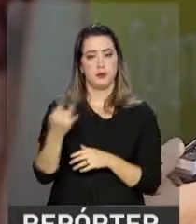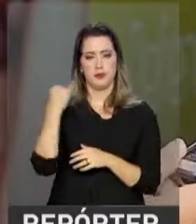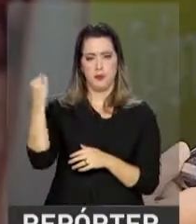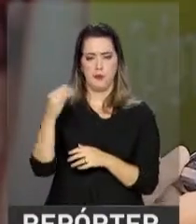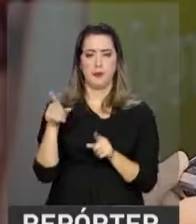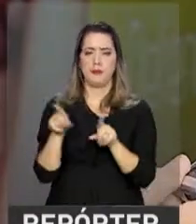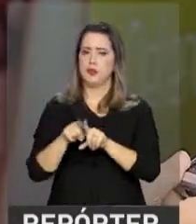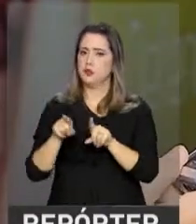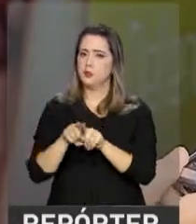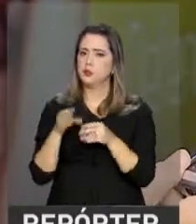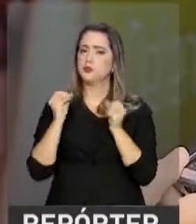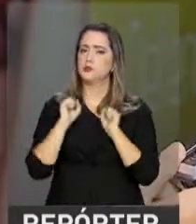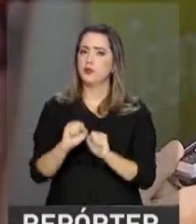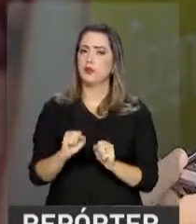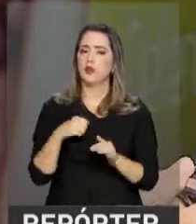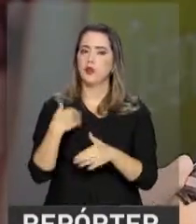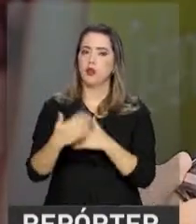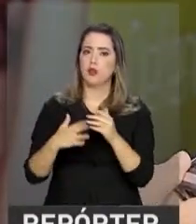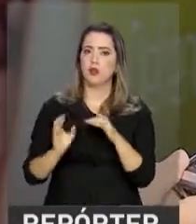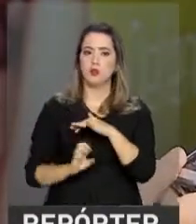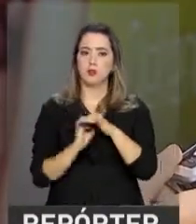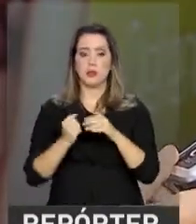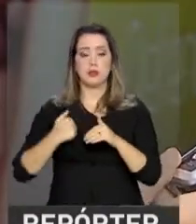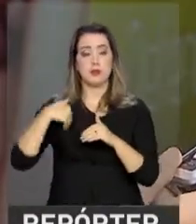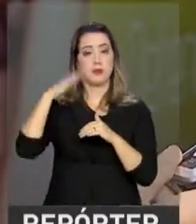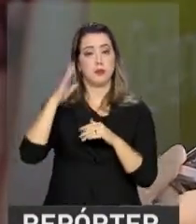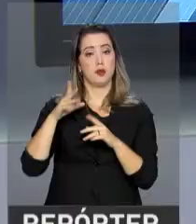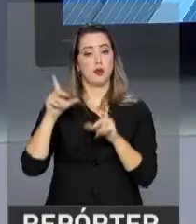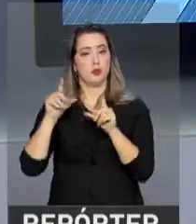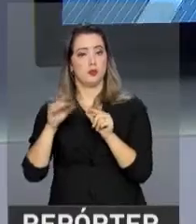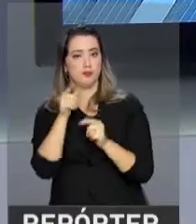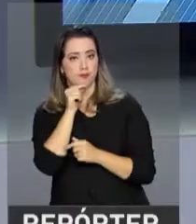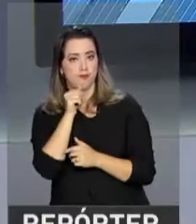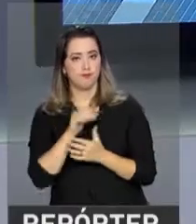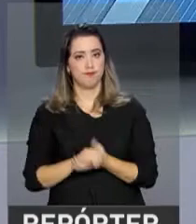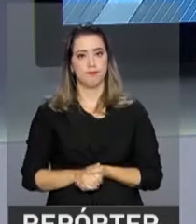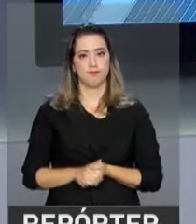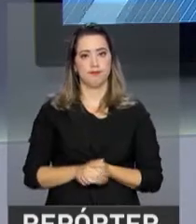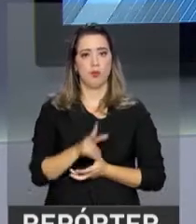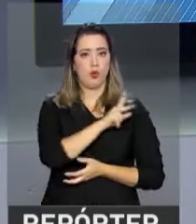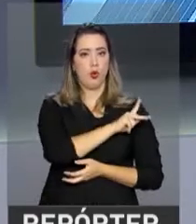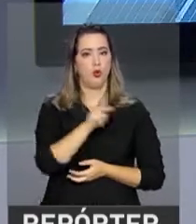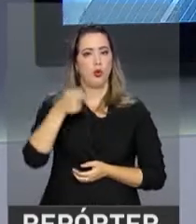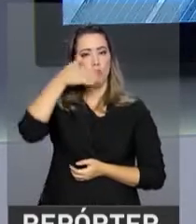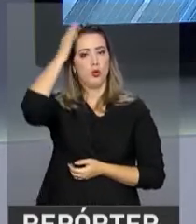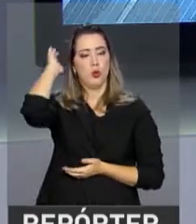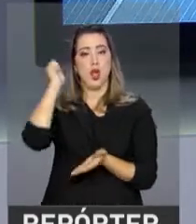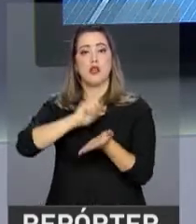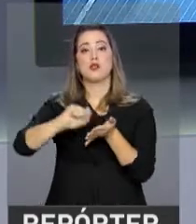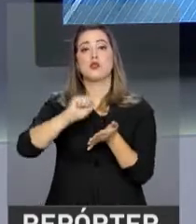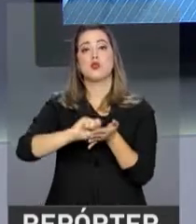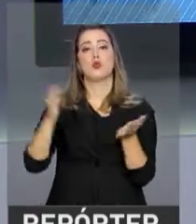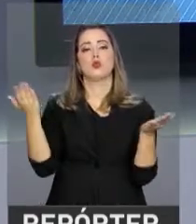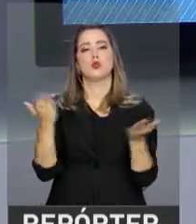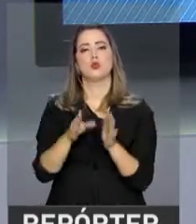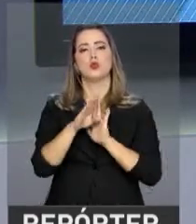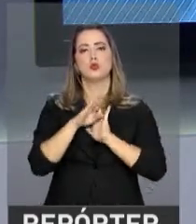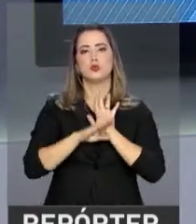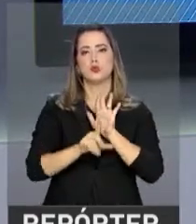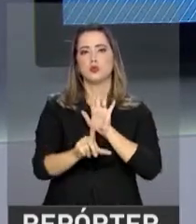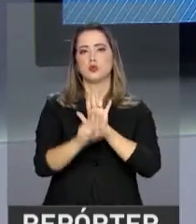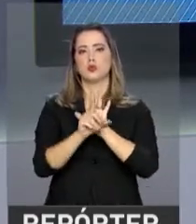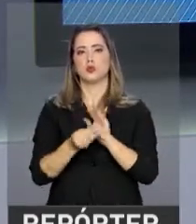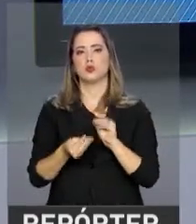importante também que elas consigam produzir mais com menos água. O presidente Michel Temer assinou hoje o projeto de lei que